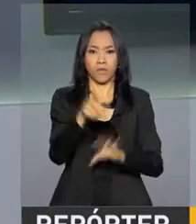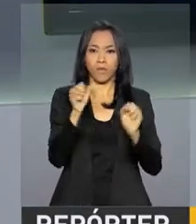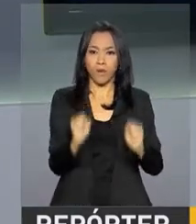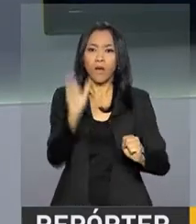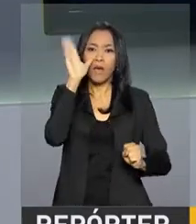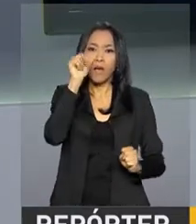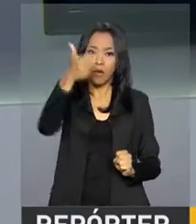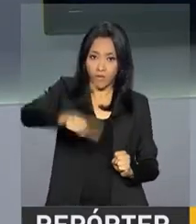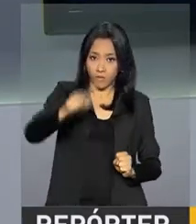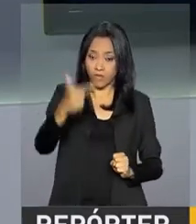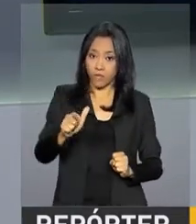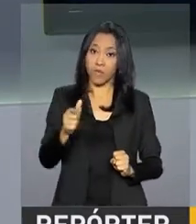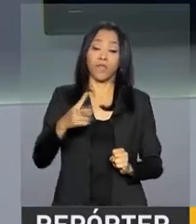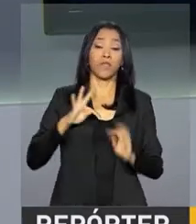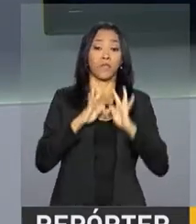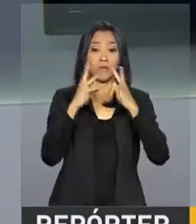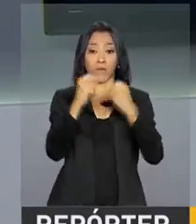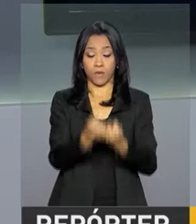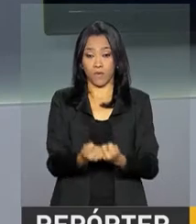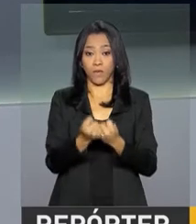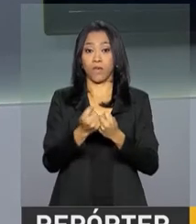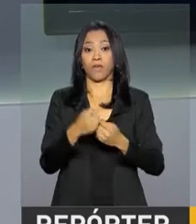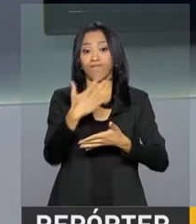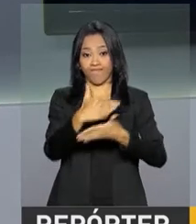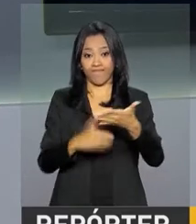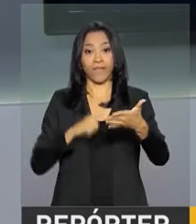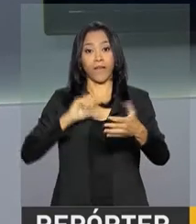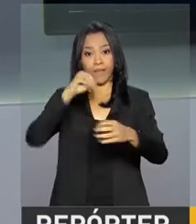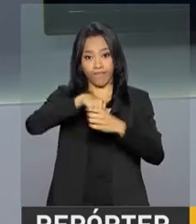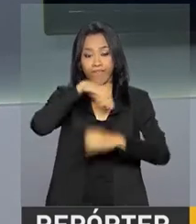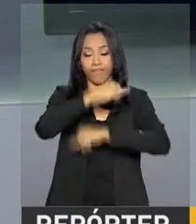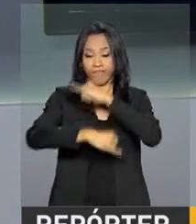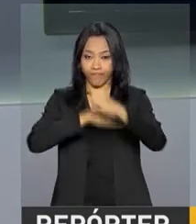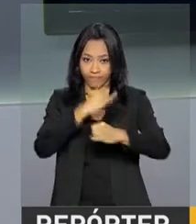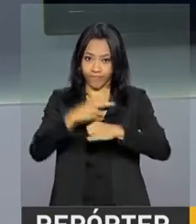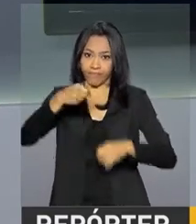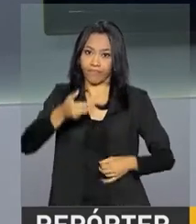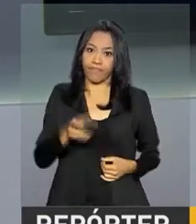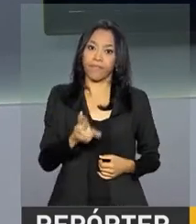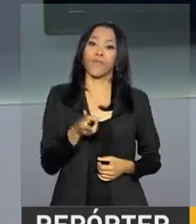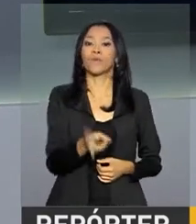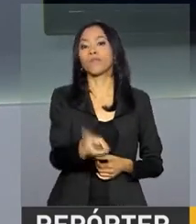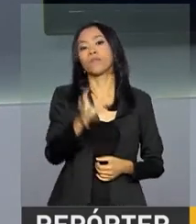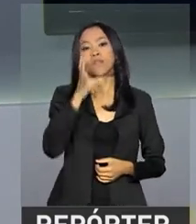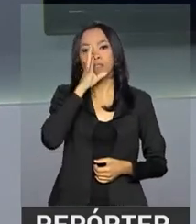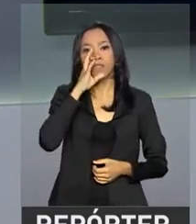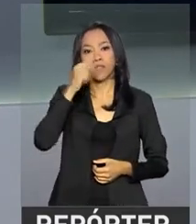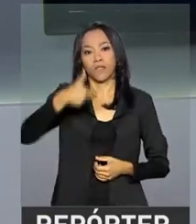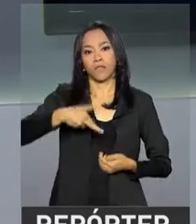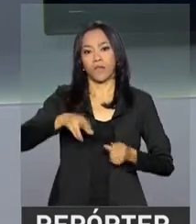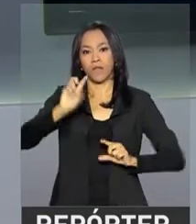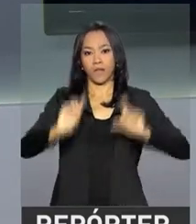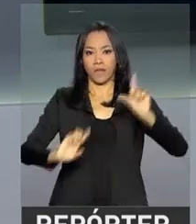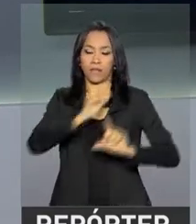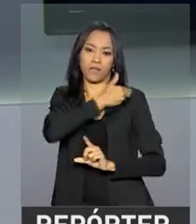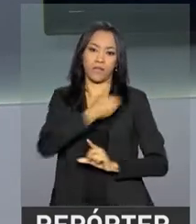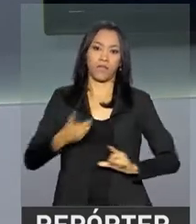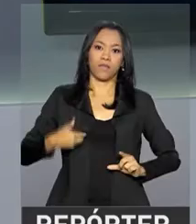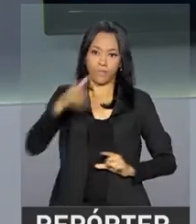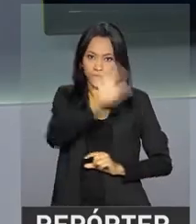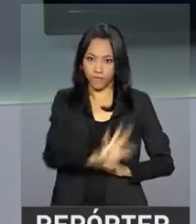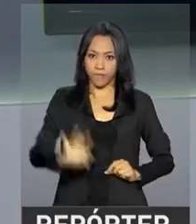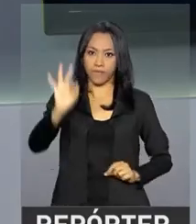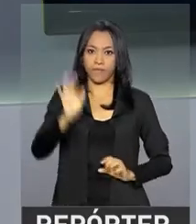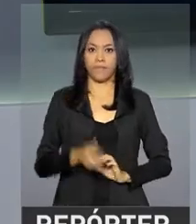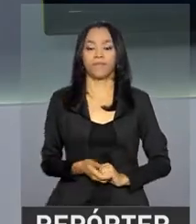reportagens no youtube e toda a nossa programação também está na página da nbr na internet continue com a gente aqui na nbr a tv